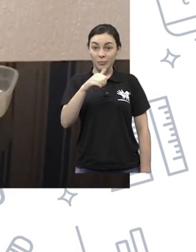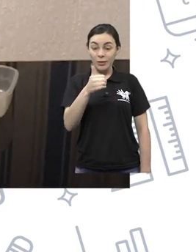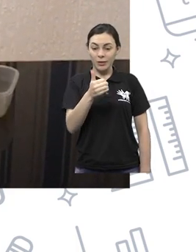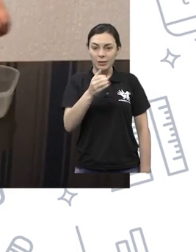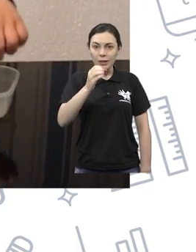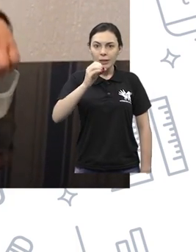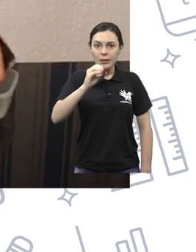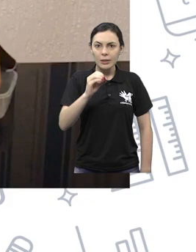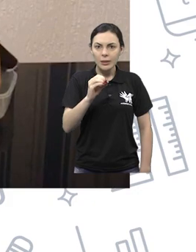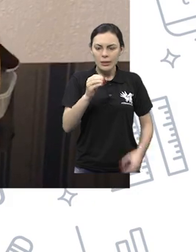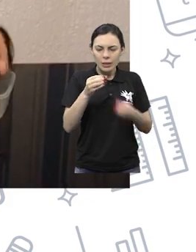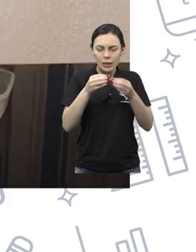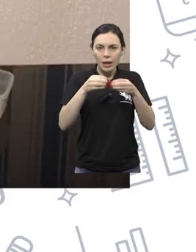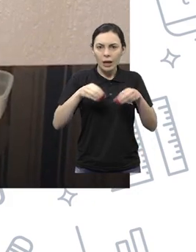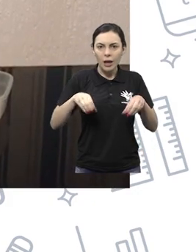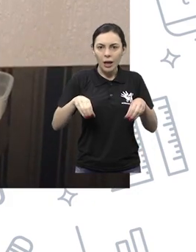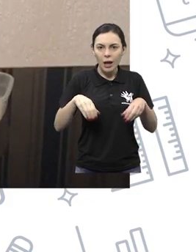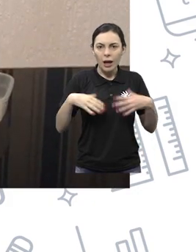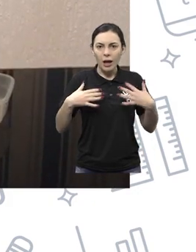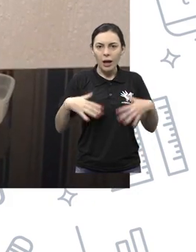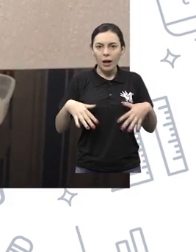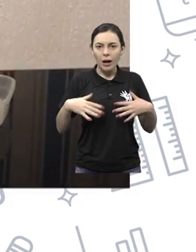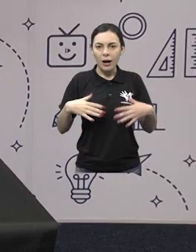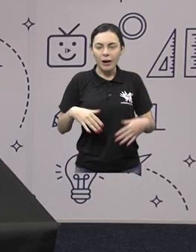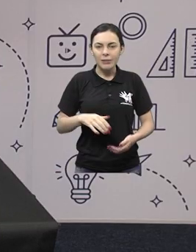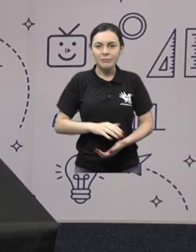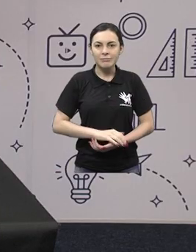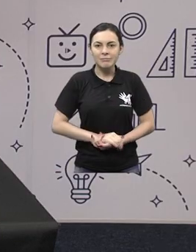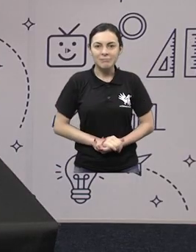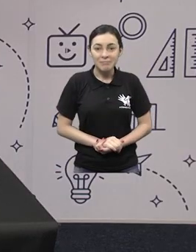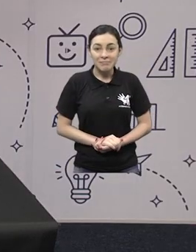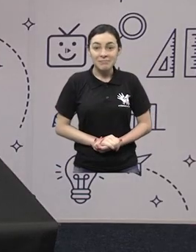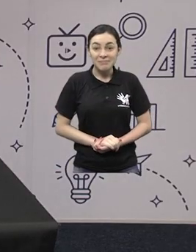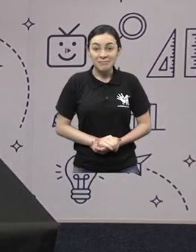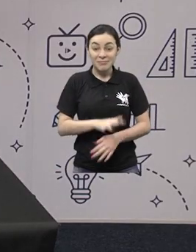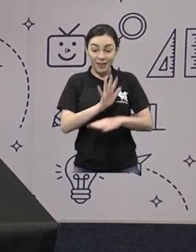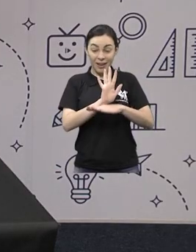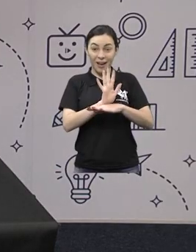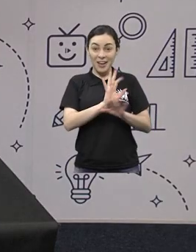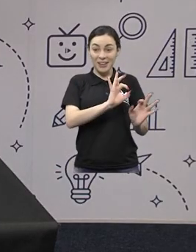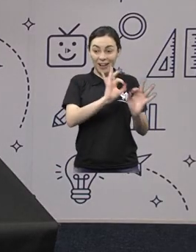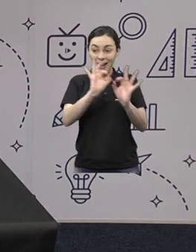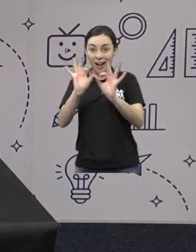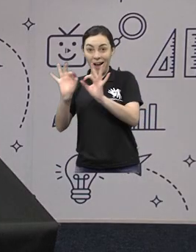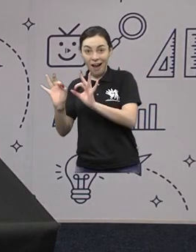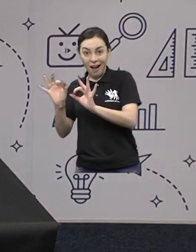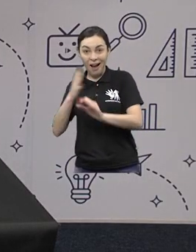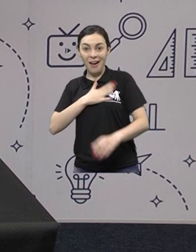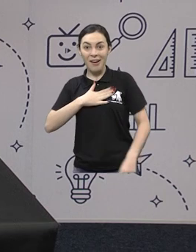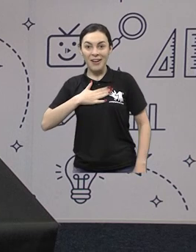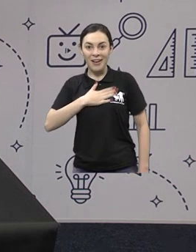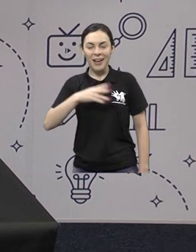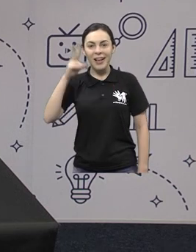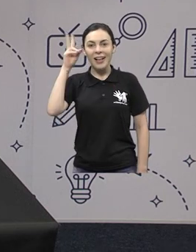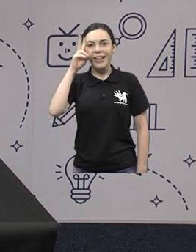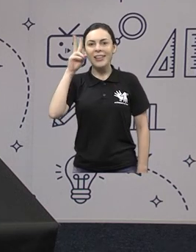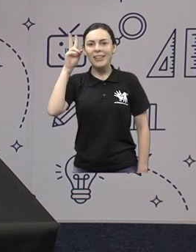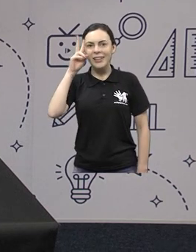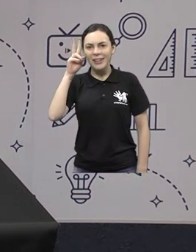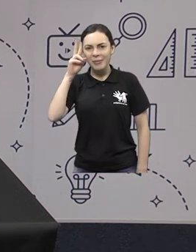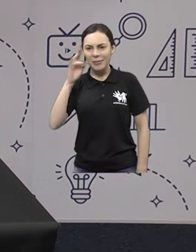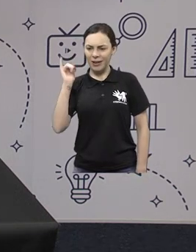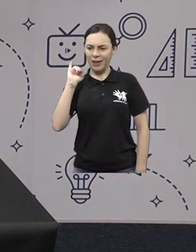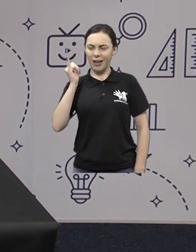bota nove e bota dez. Gostaram do vídeo? Lembraram da parlenda?